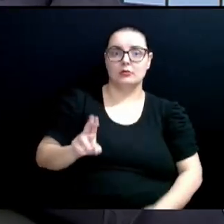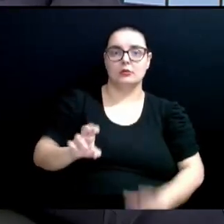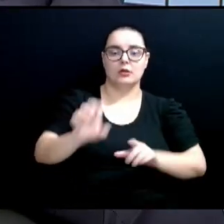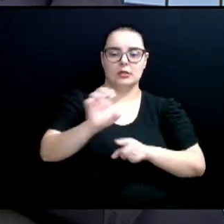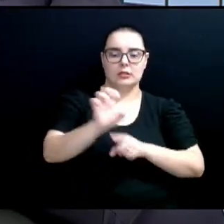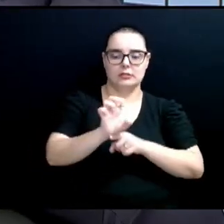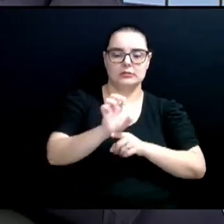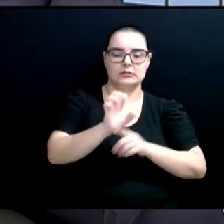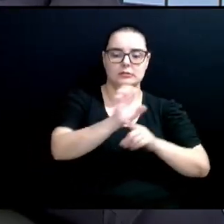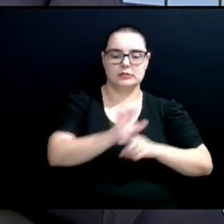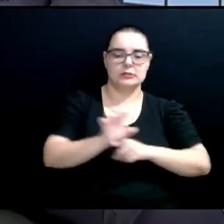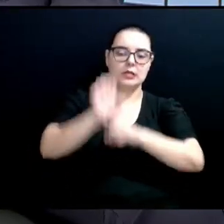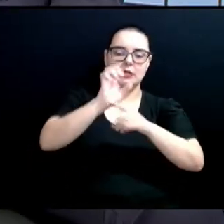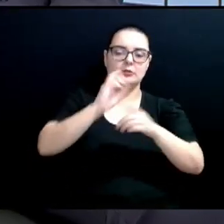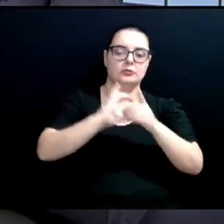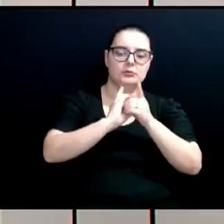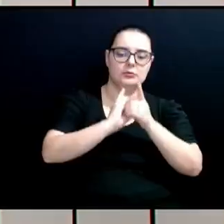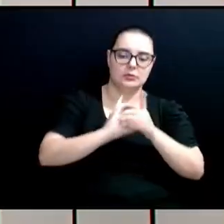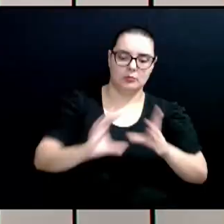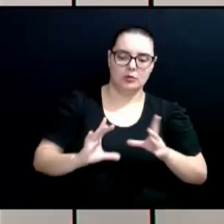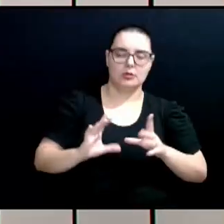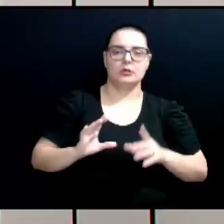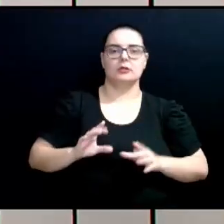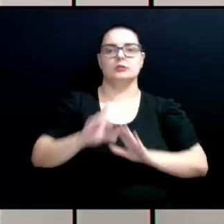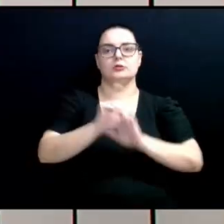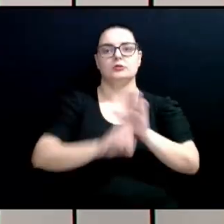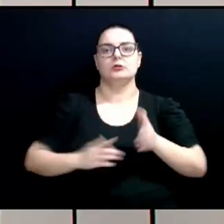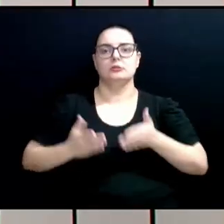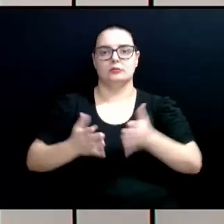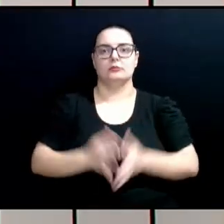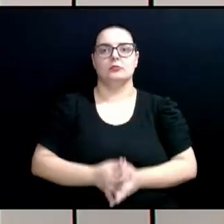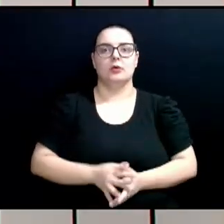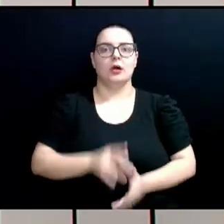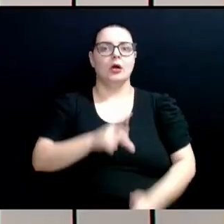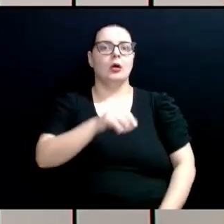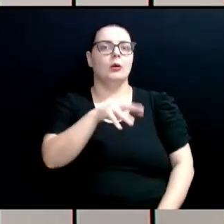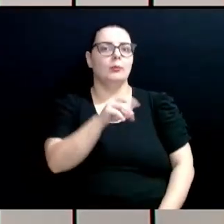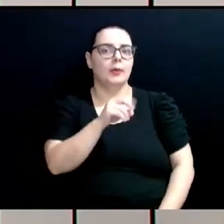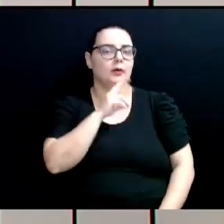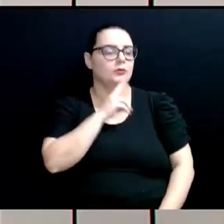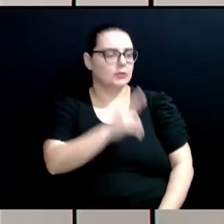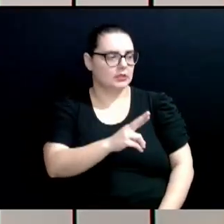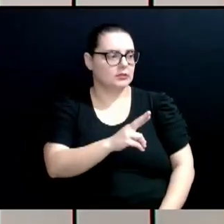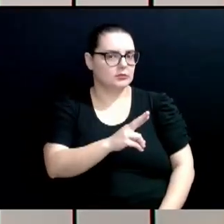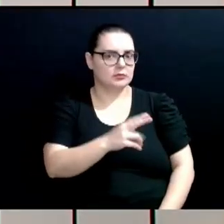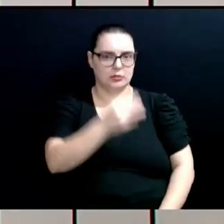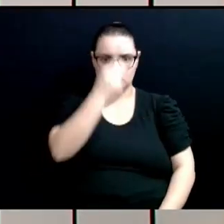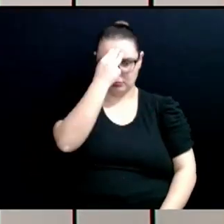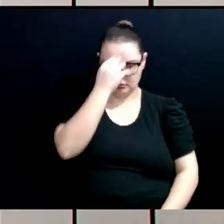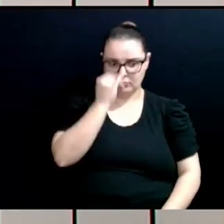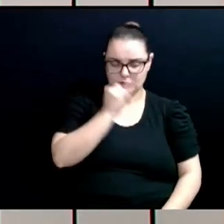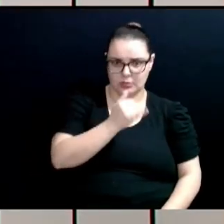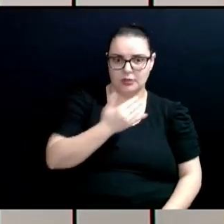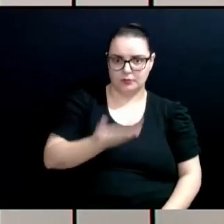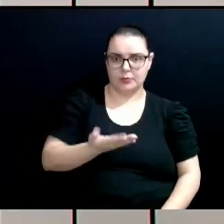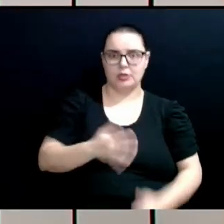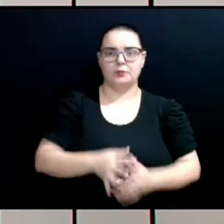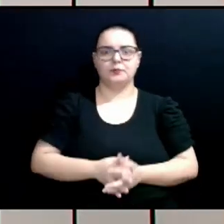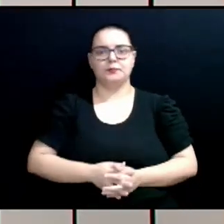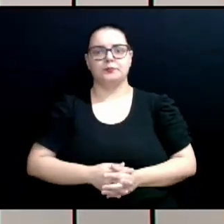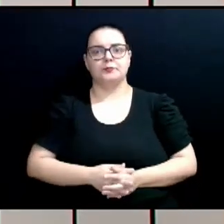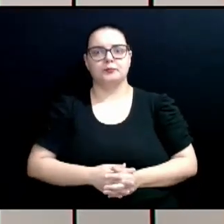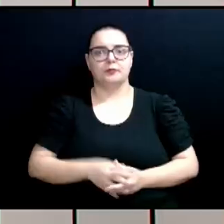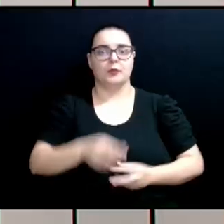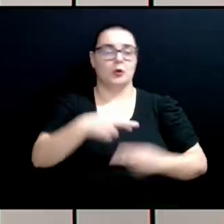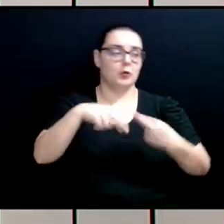esse termo, estabelece. Paulo, na resposta agora do Wagner Romão, ele fala sobre a questão da Constituição,